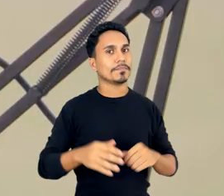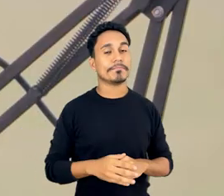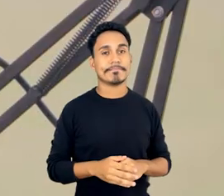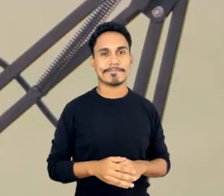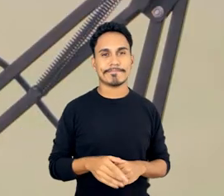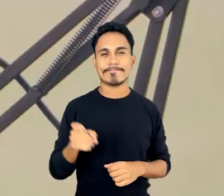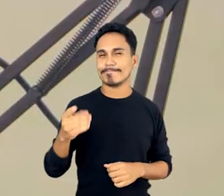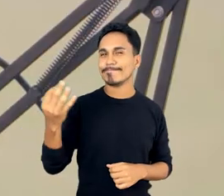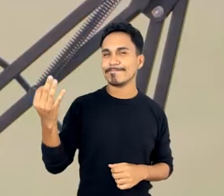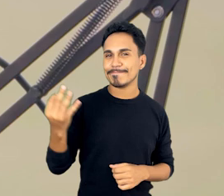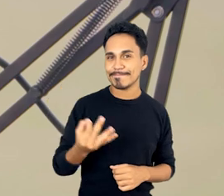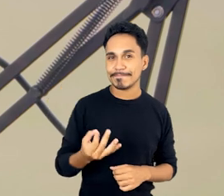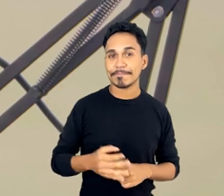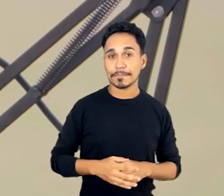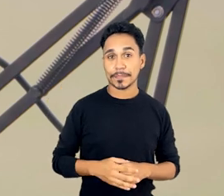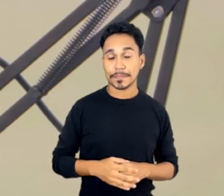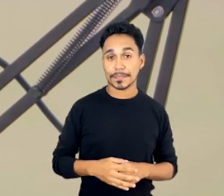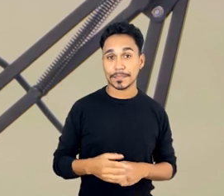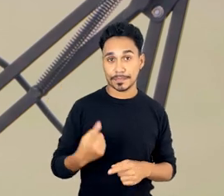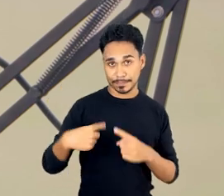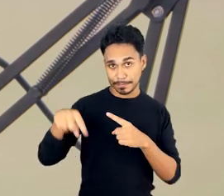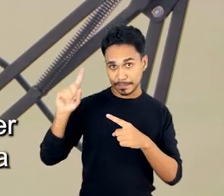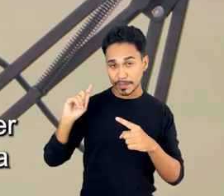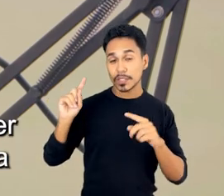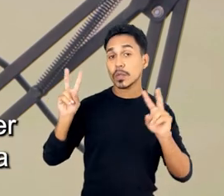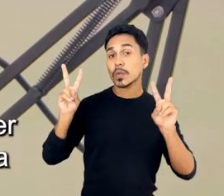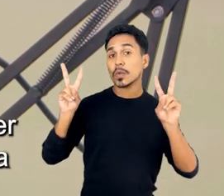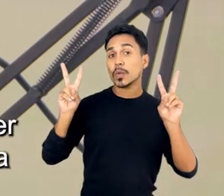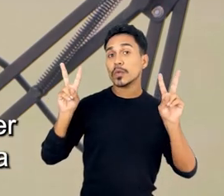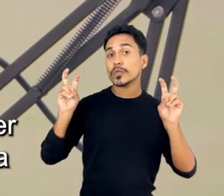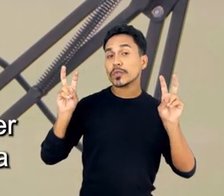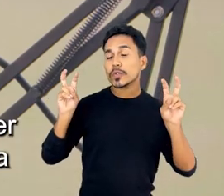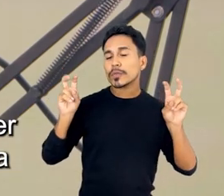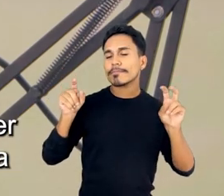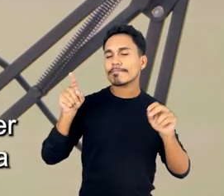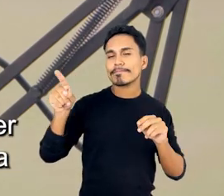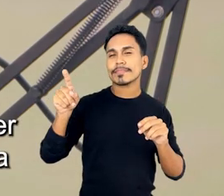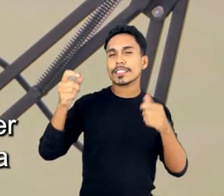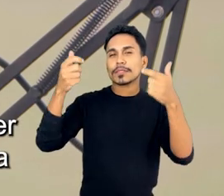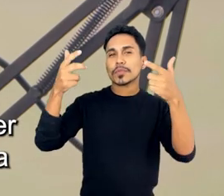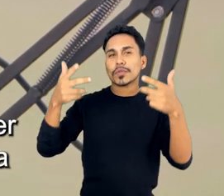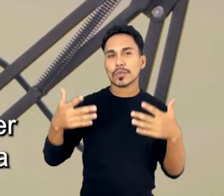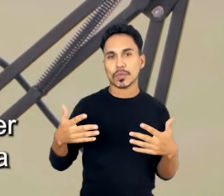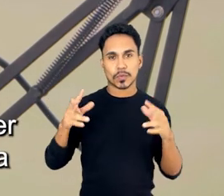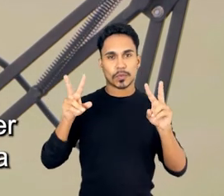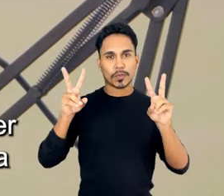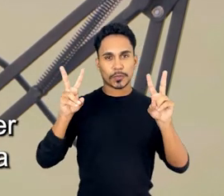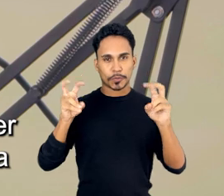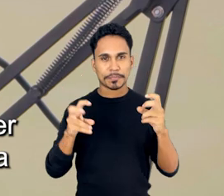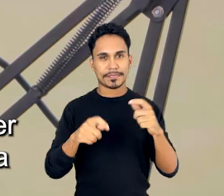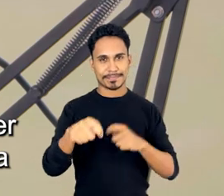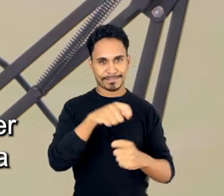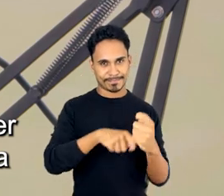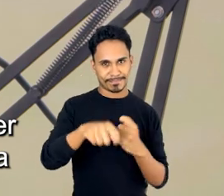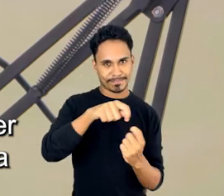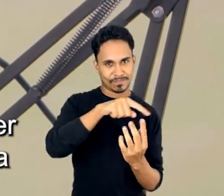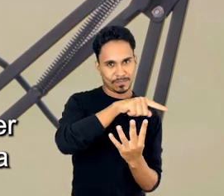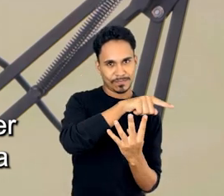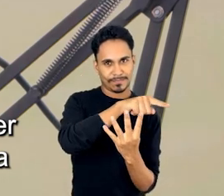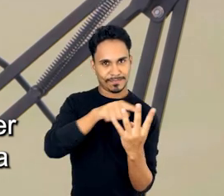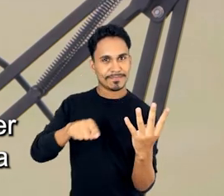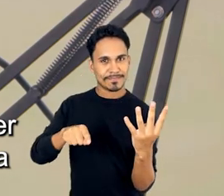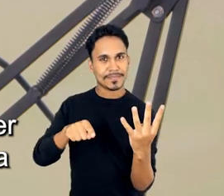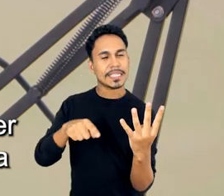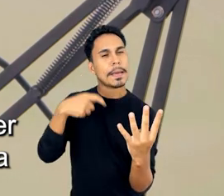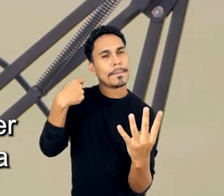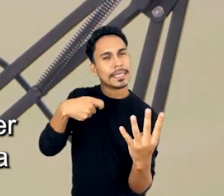concentração perfeito agora retomando um pouco que você falou sobre o que você falou sobre os campos os quatro Campos né que precisam